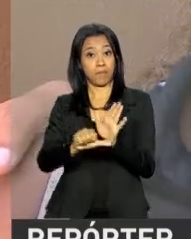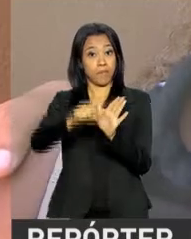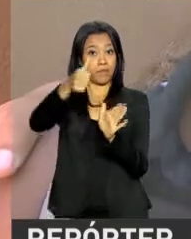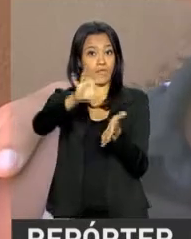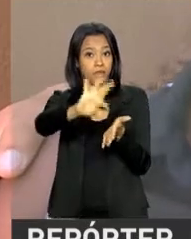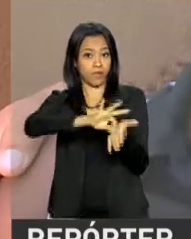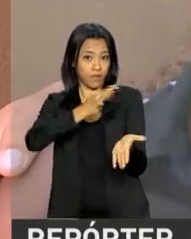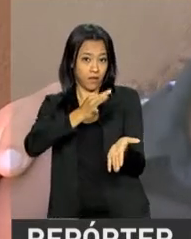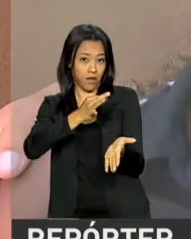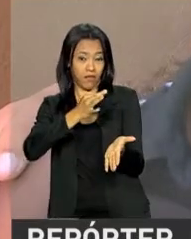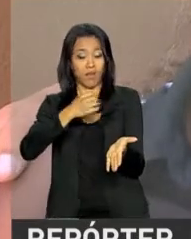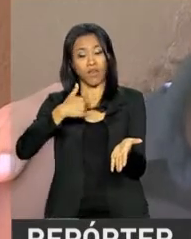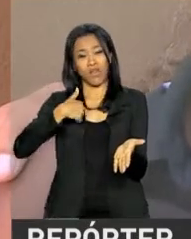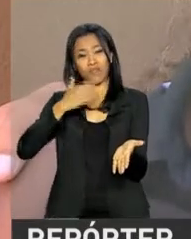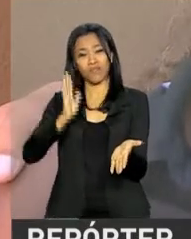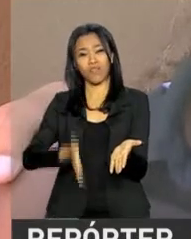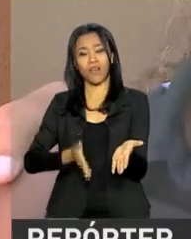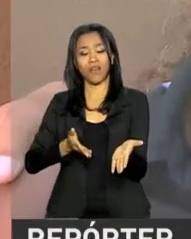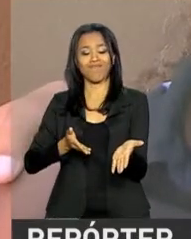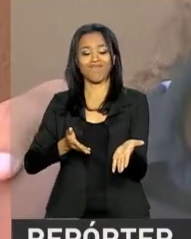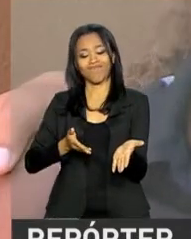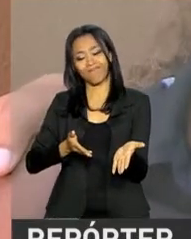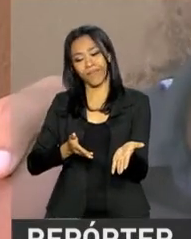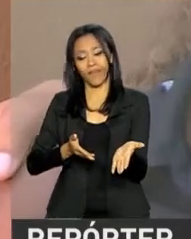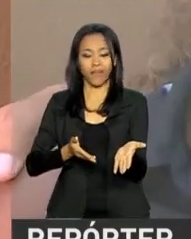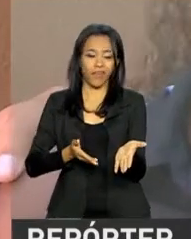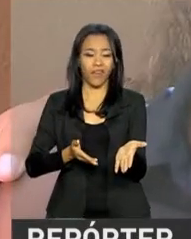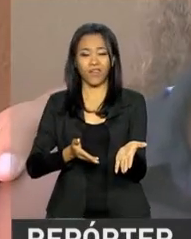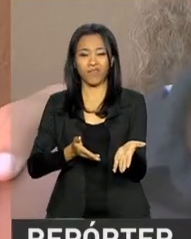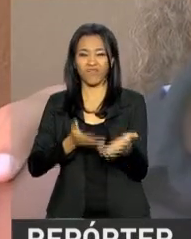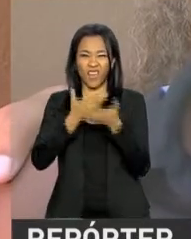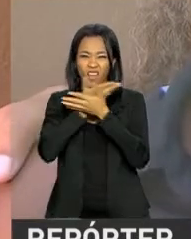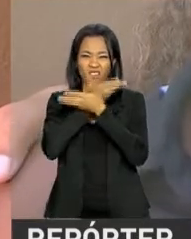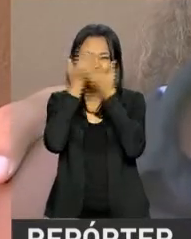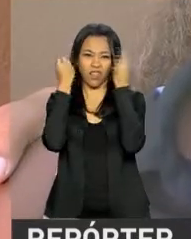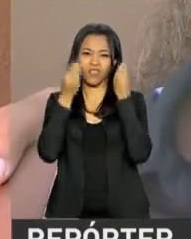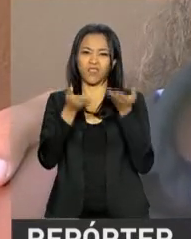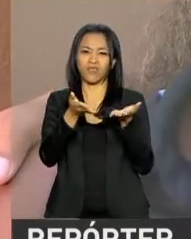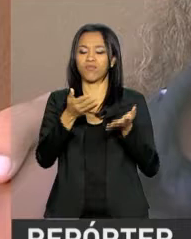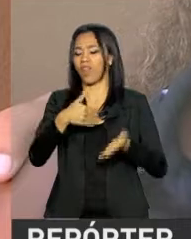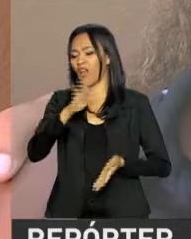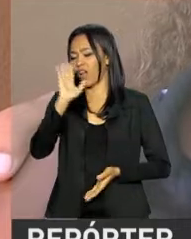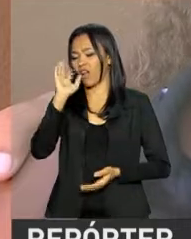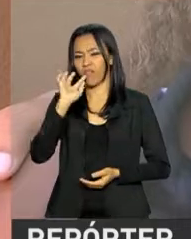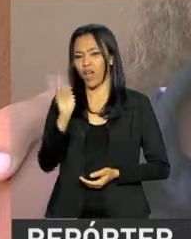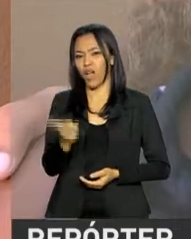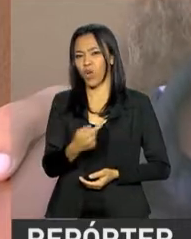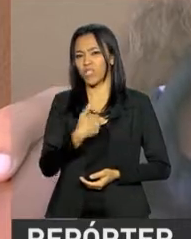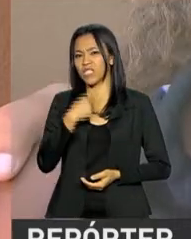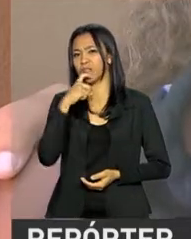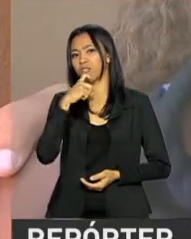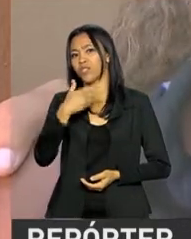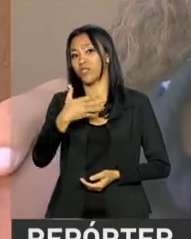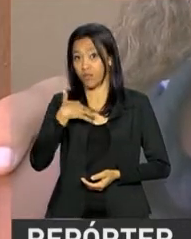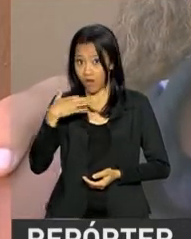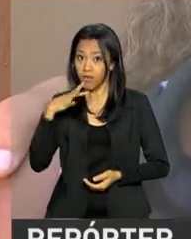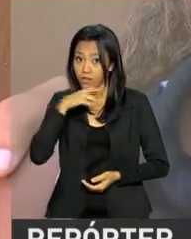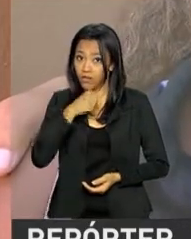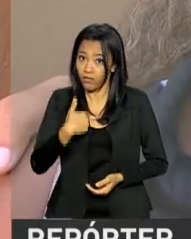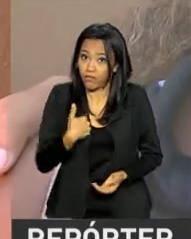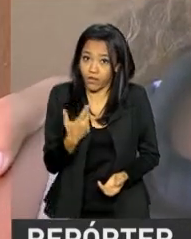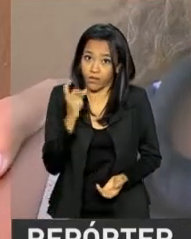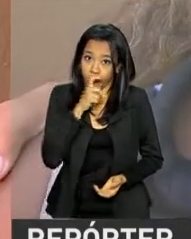eu já tinha dado como esquecido eu falar isso não acontece não está a mentir achava que era mentira